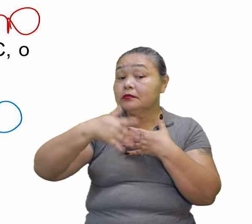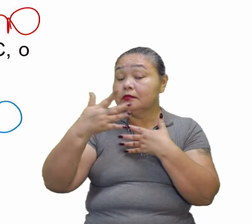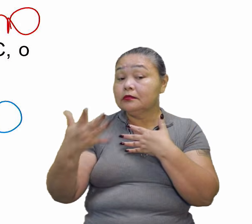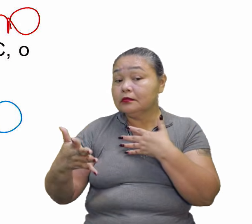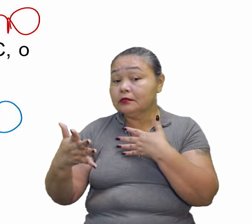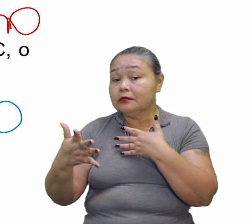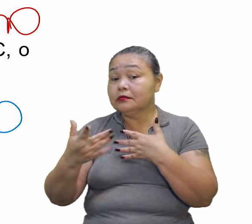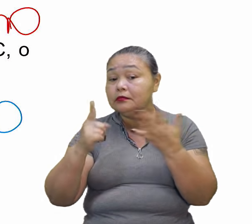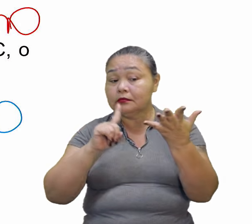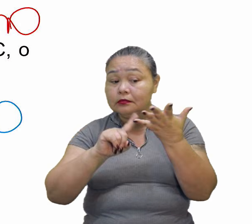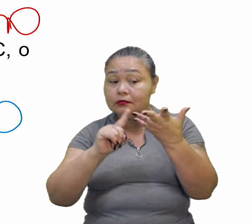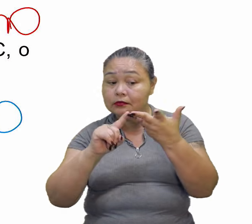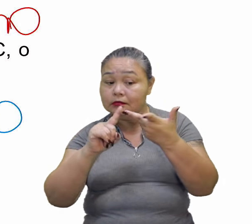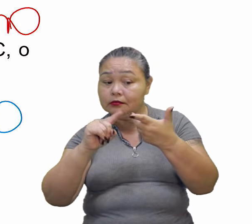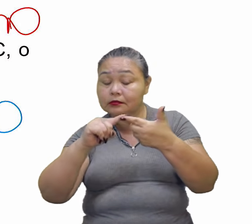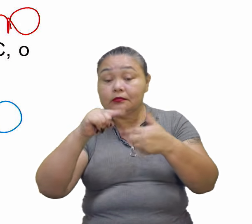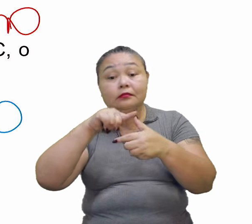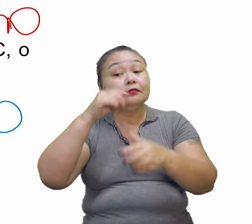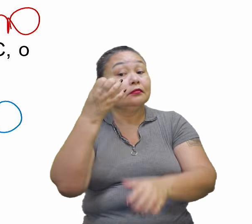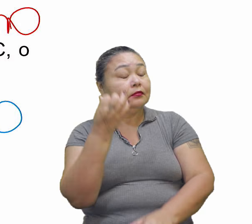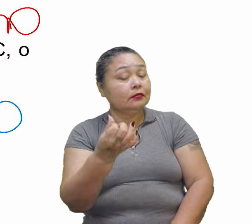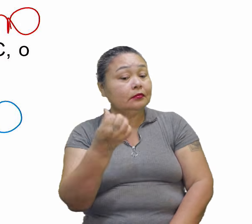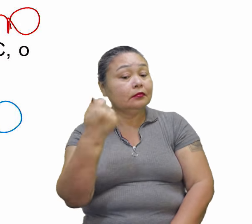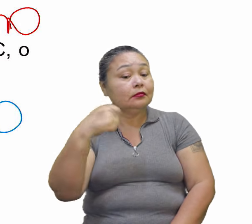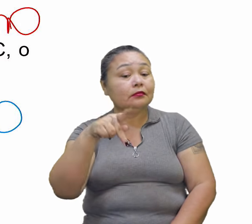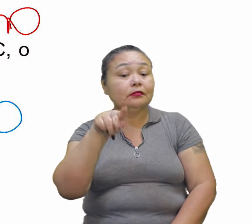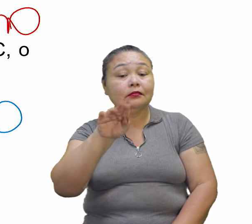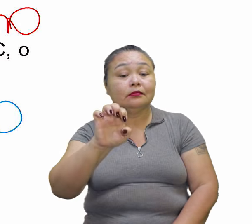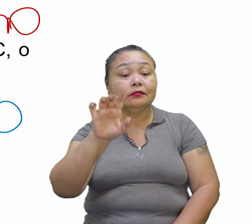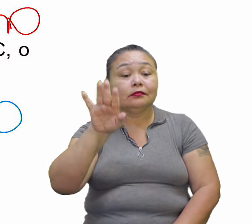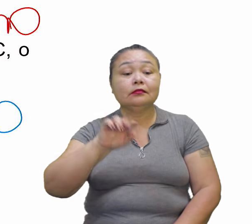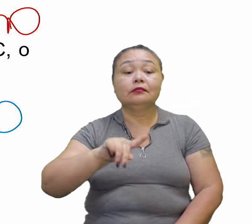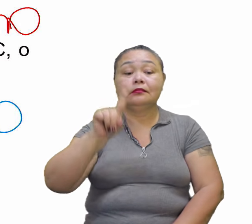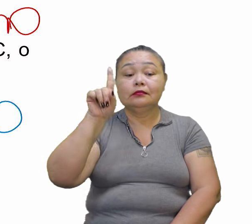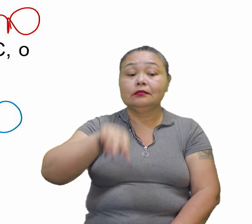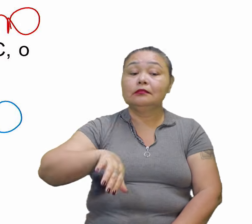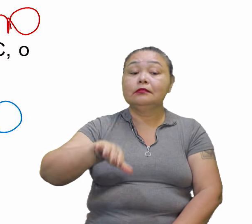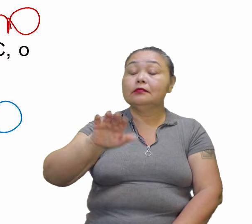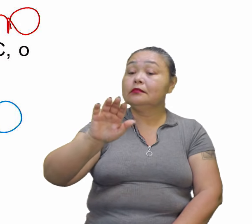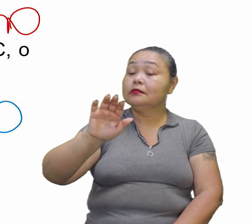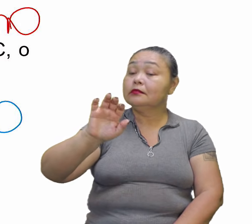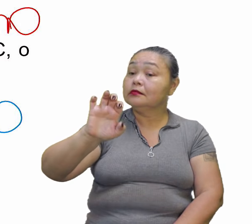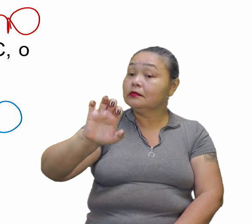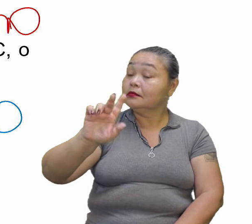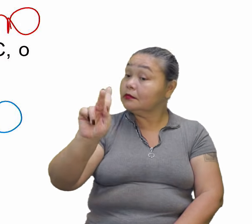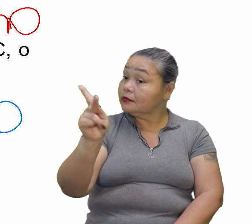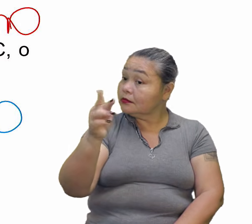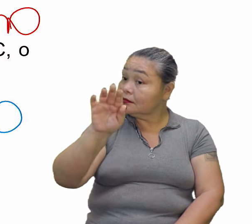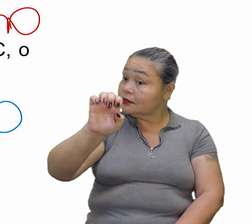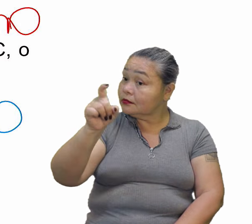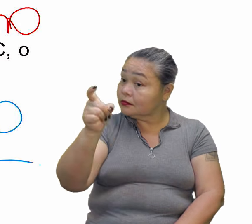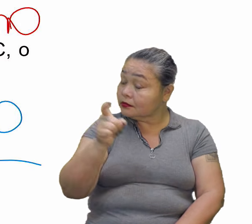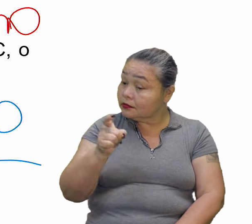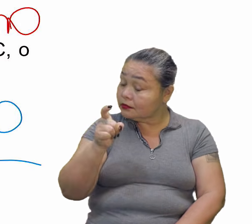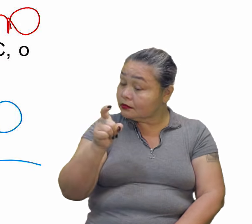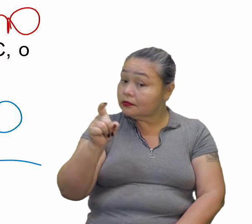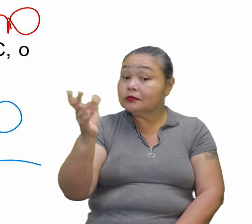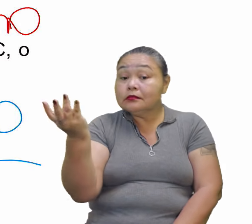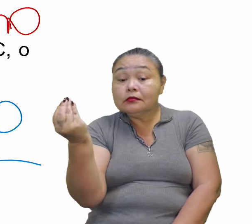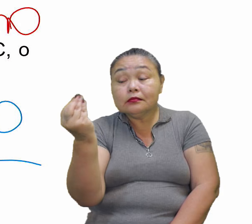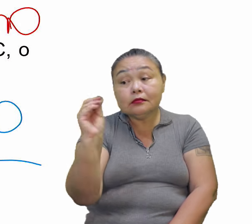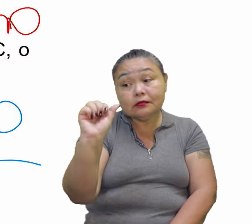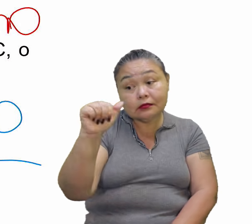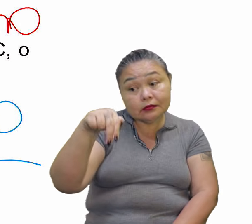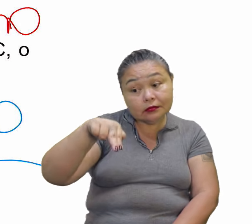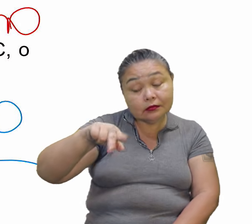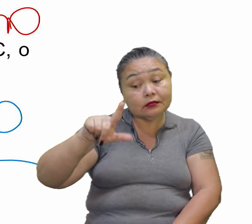tabela, para 6 átomos de carbono, o prefixo é o X. Juntando com o infixo mais a